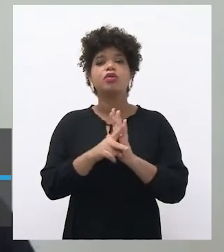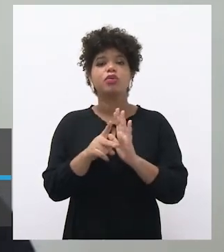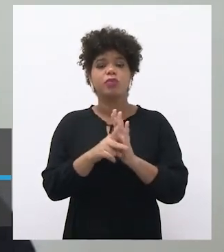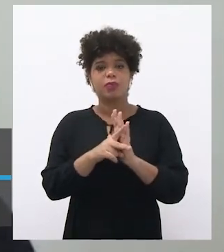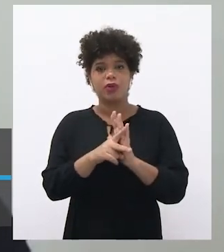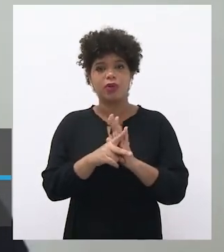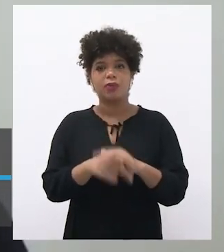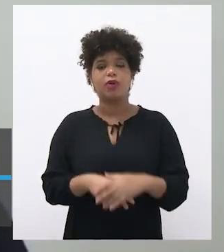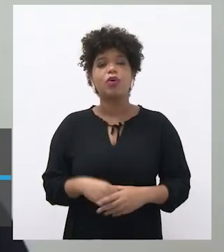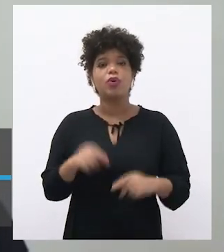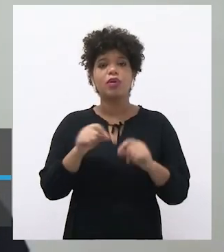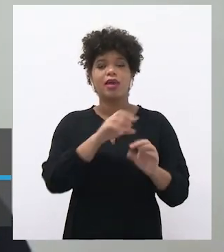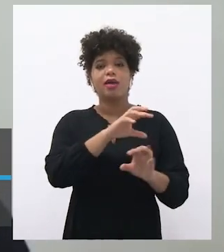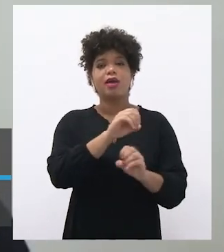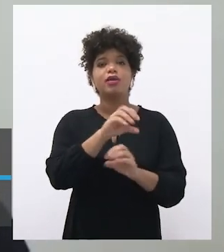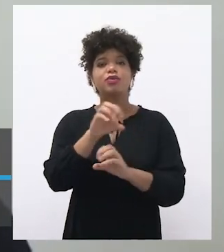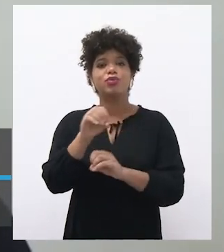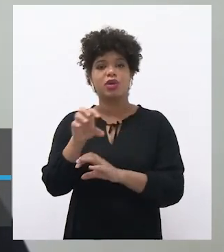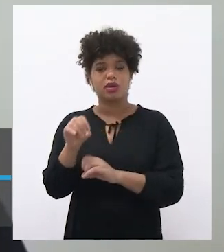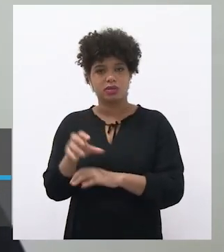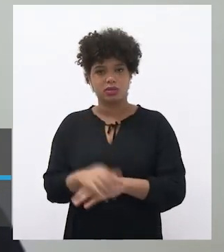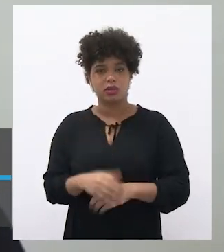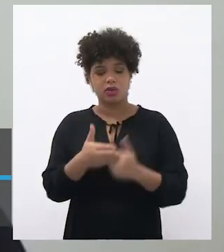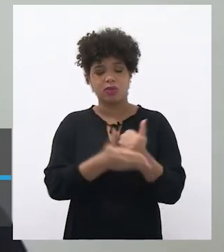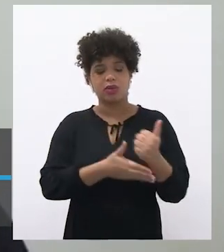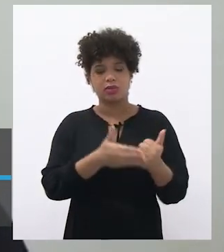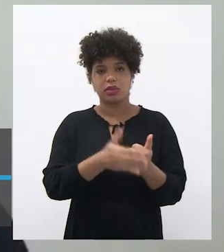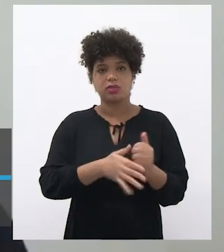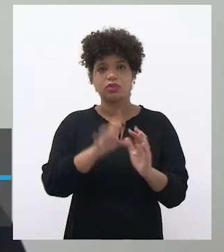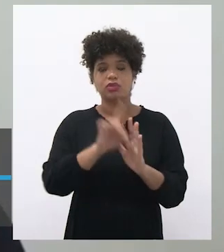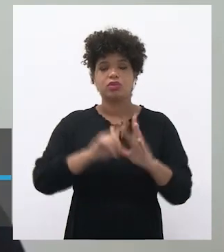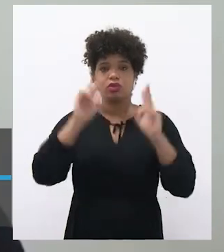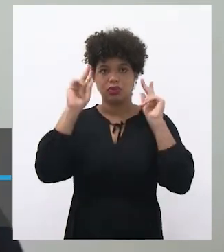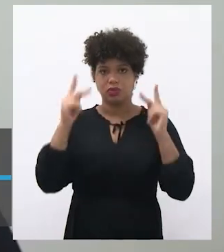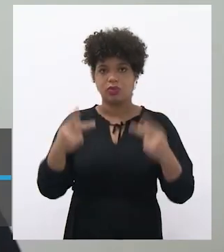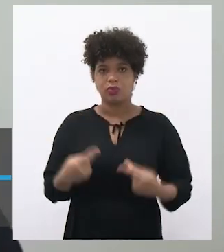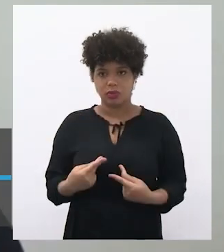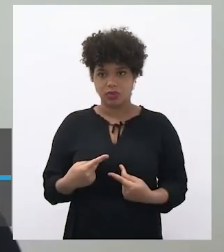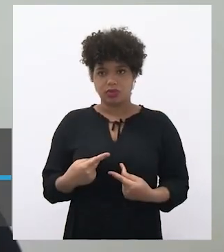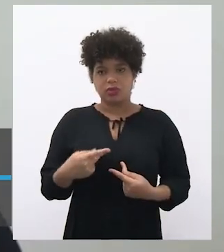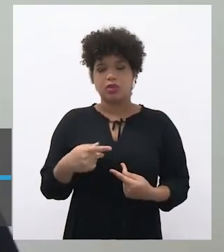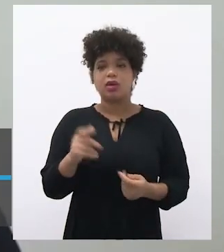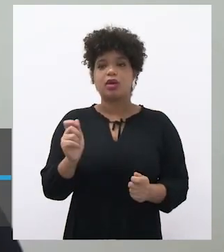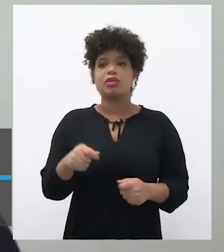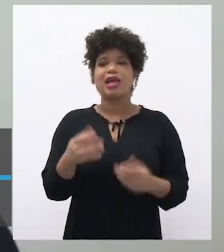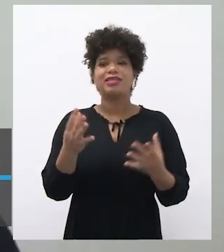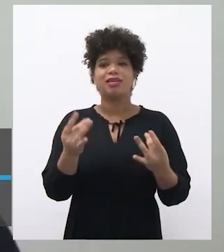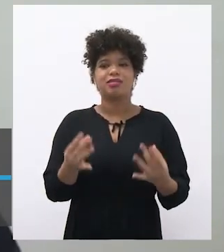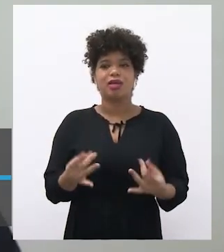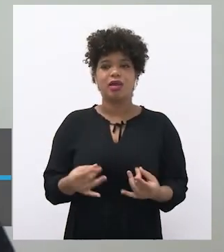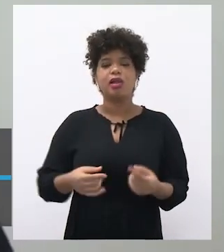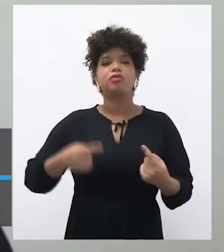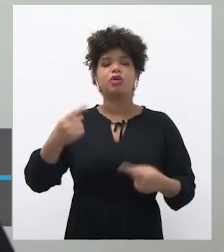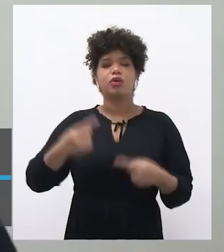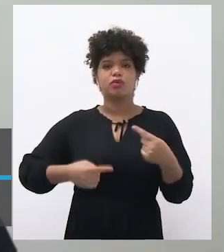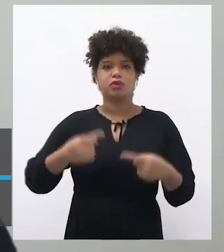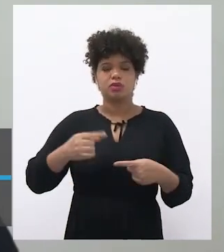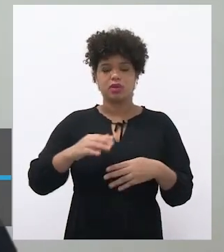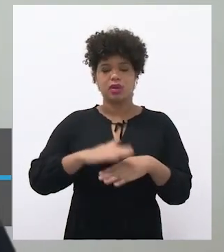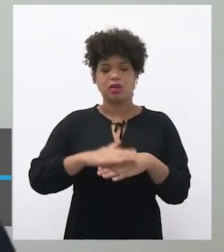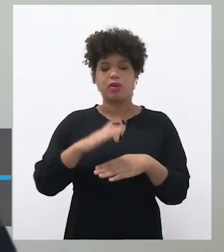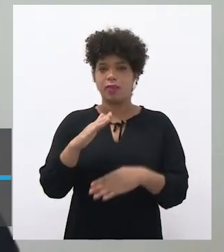direito a uma vida sem violência. E isso implica um conjunto de obrigações, né, para o Brasil, que são